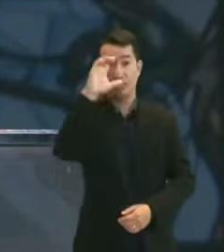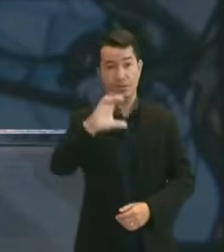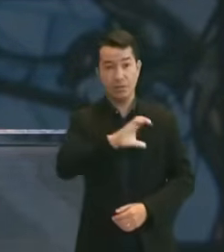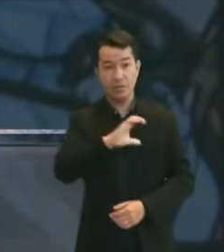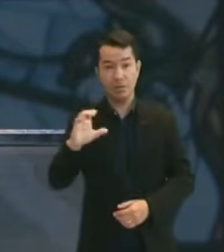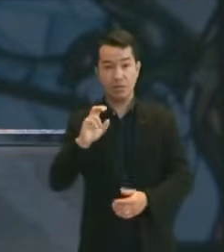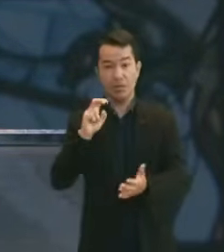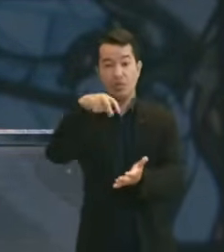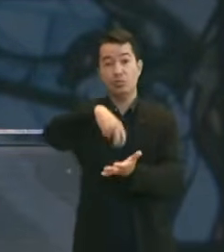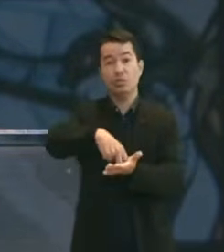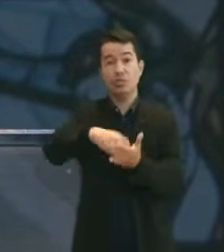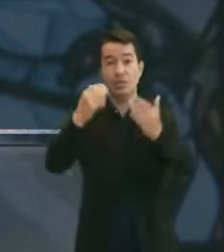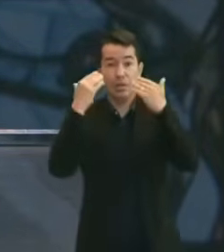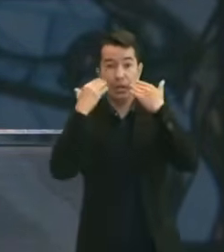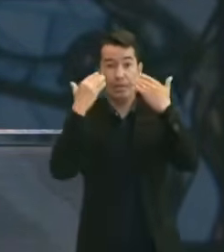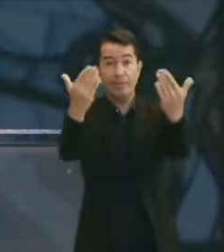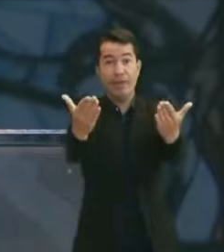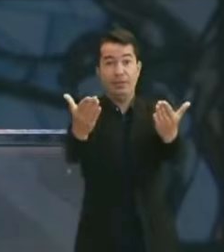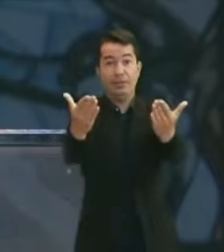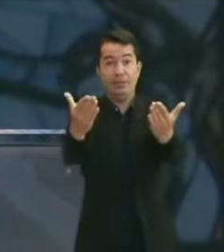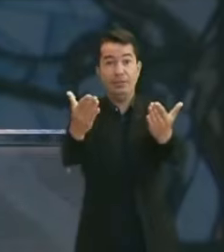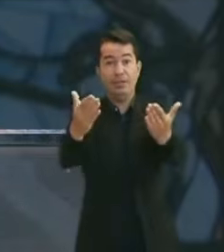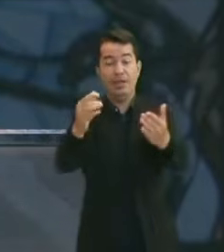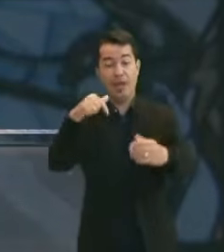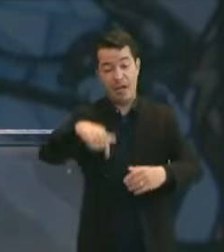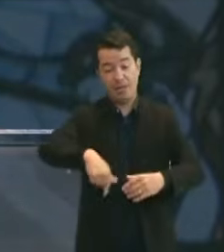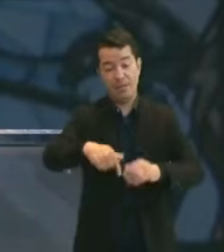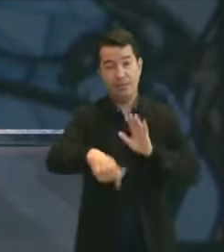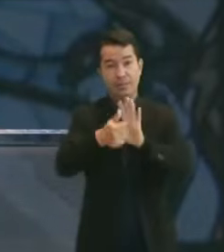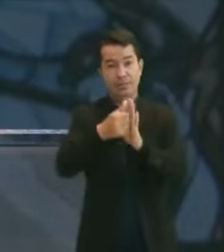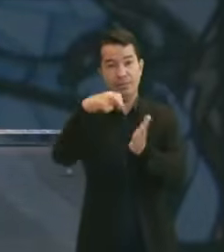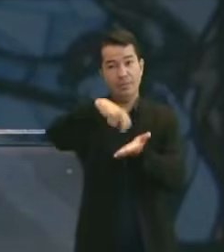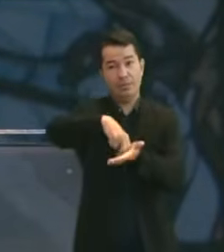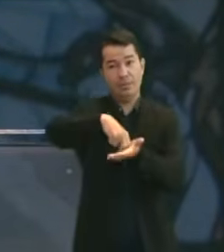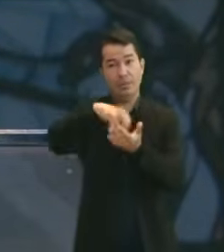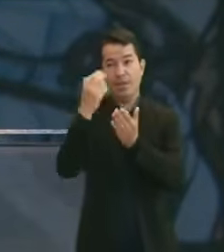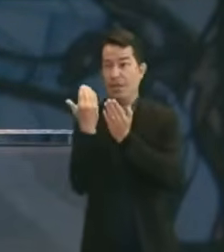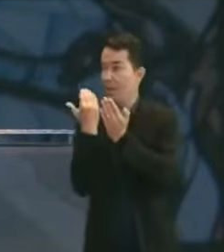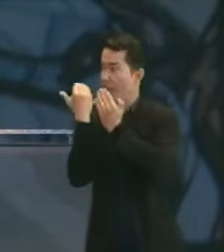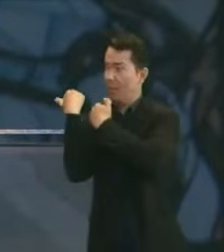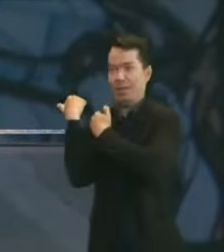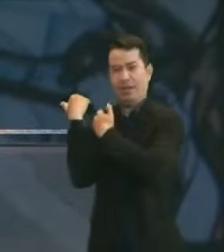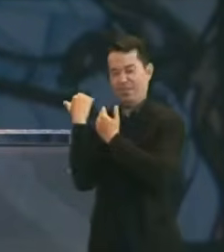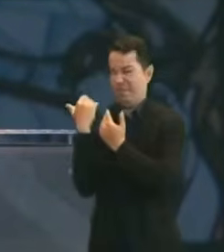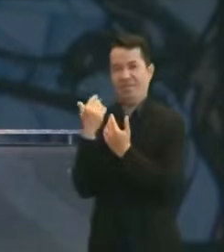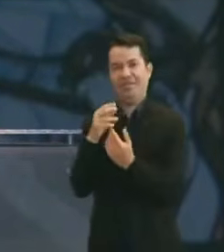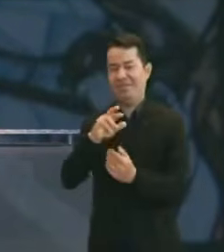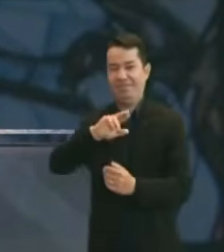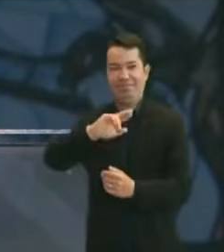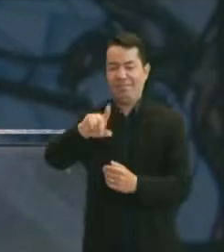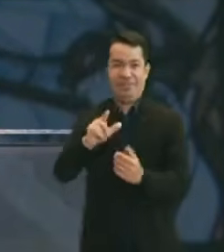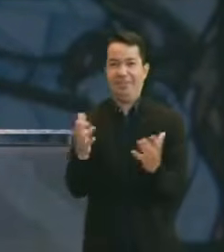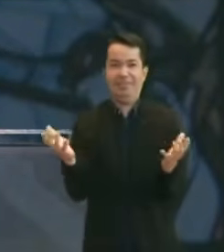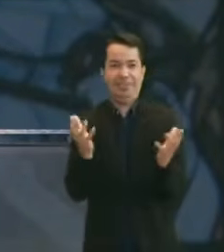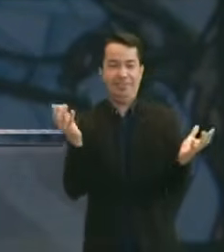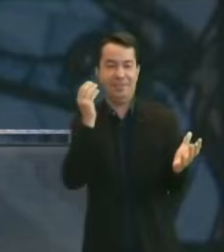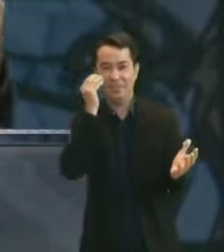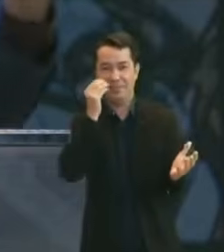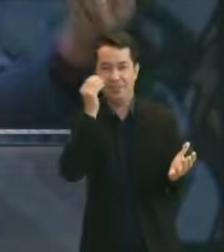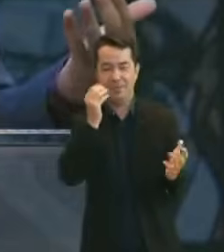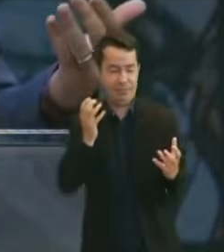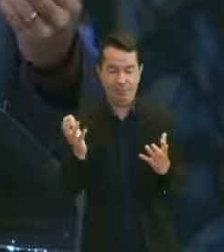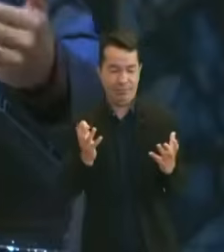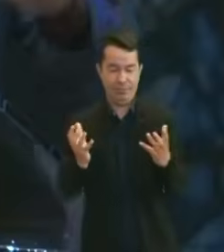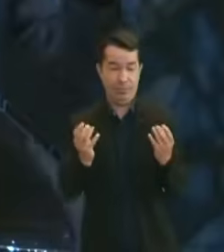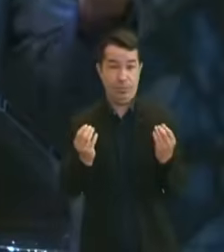altar. Mas isso é um costume, isso é por questões de como a disposição do templo, e desde que nós estamos